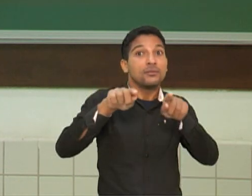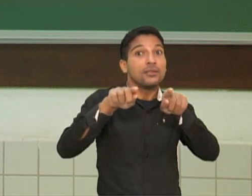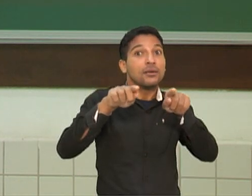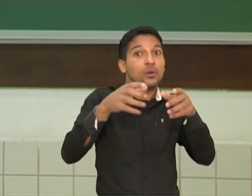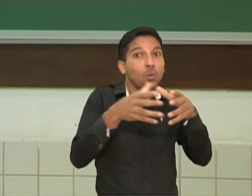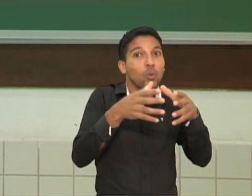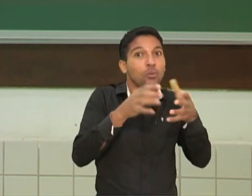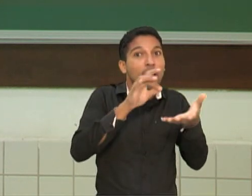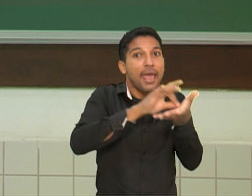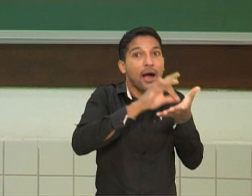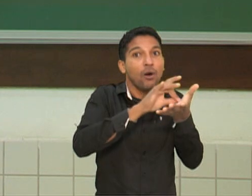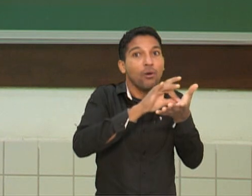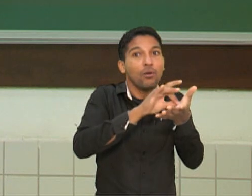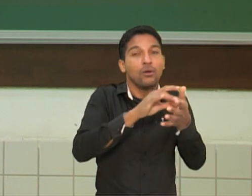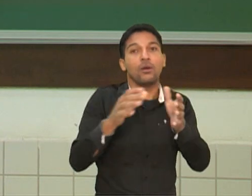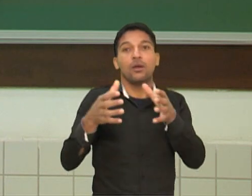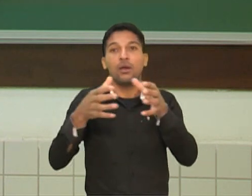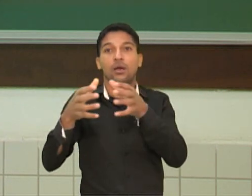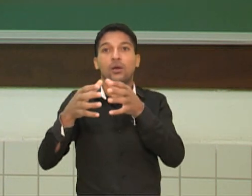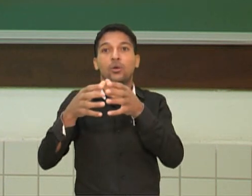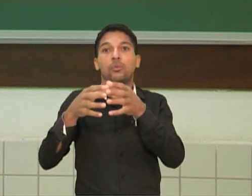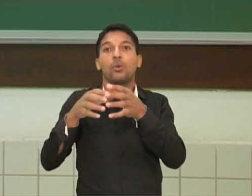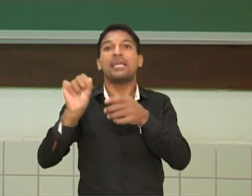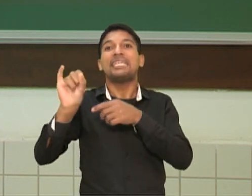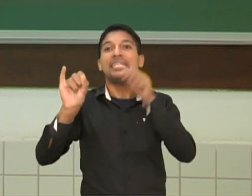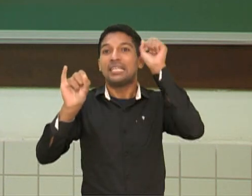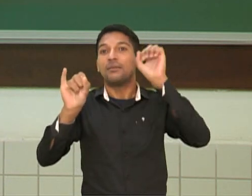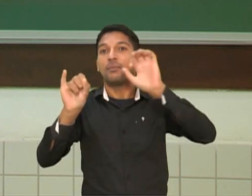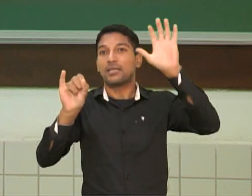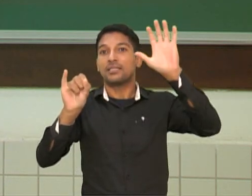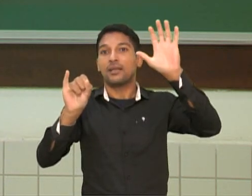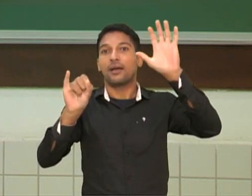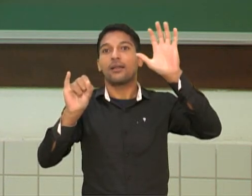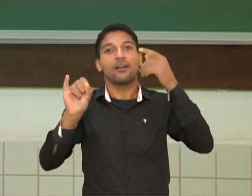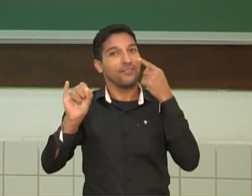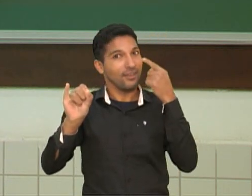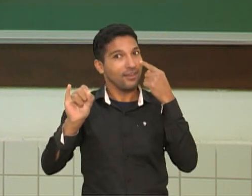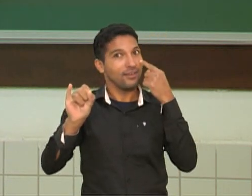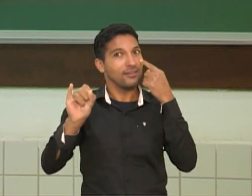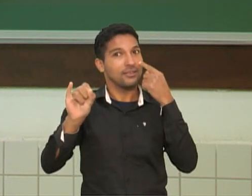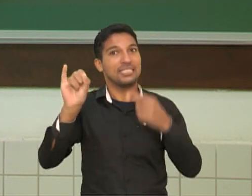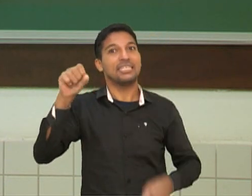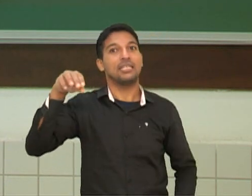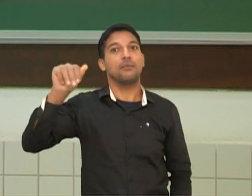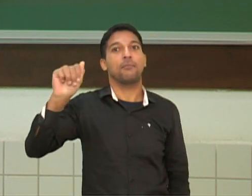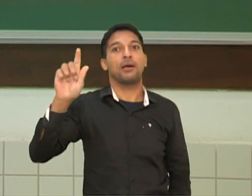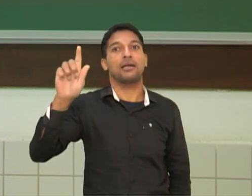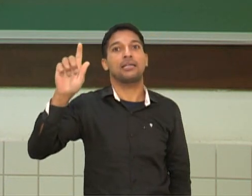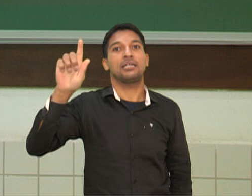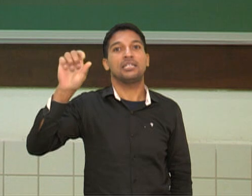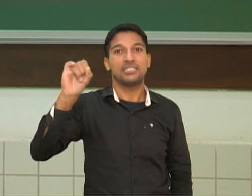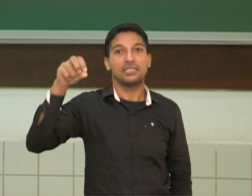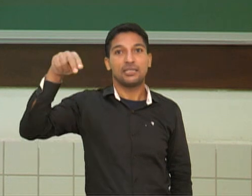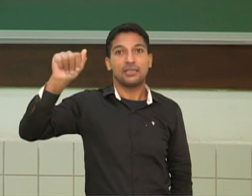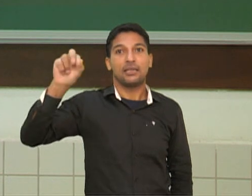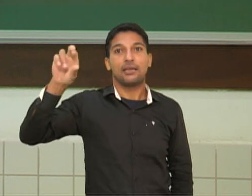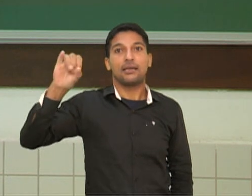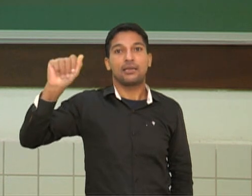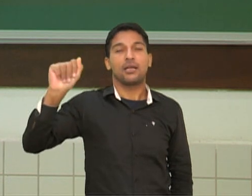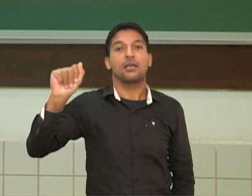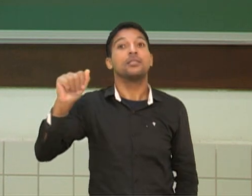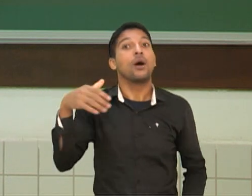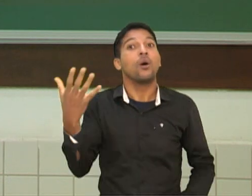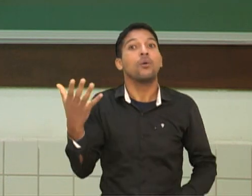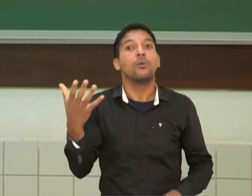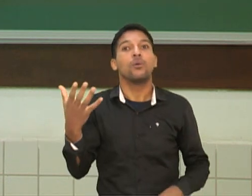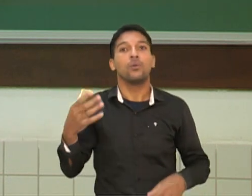números complexos, ele é completinho, tem parte real, tem parte imaginária. Nós vimos que o gráfico, então, vai ser uma parábola voltada